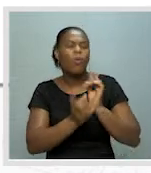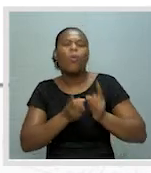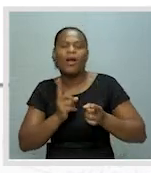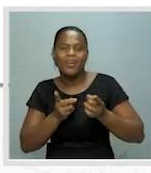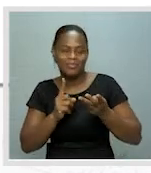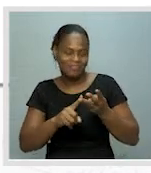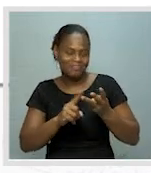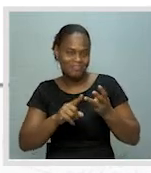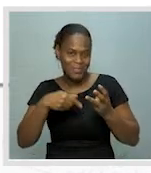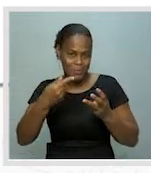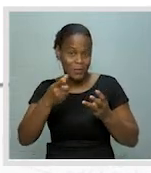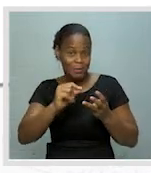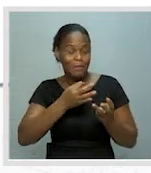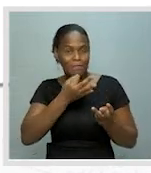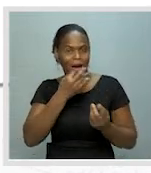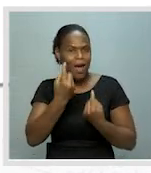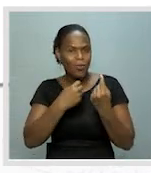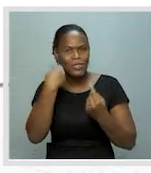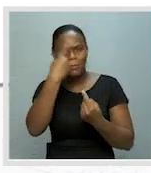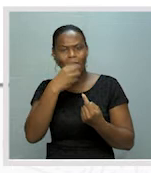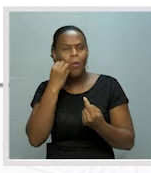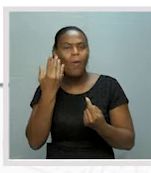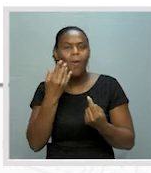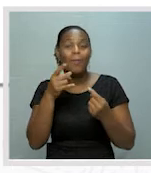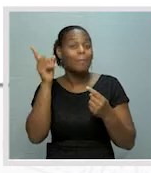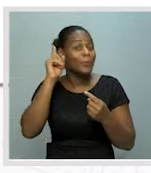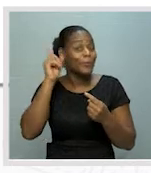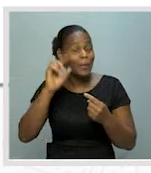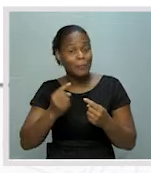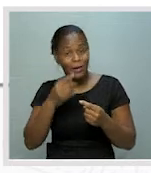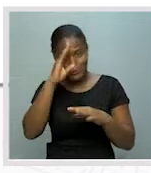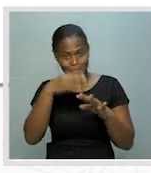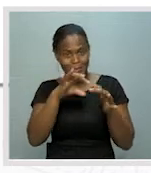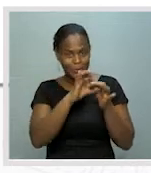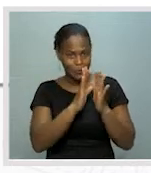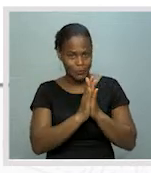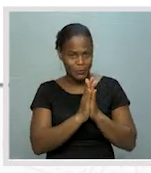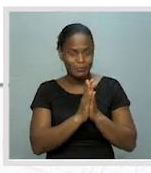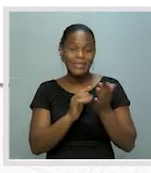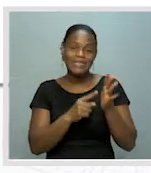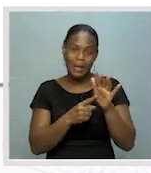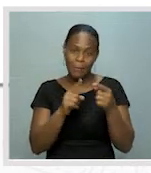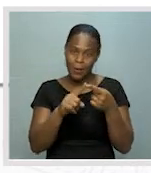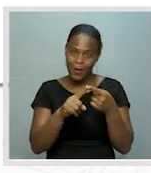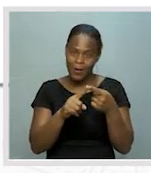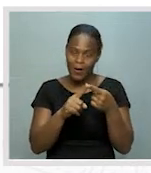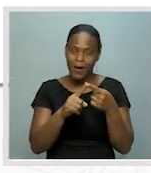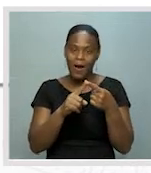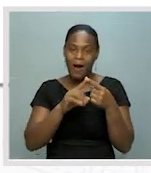religião. Além disso, falar de algumas características que são essenciais no fenômeno religioso. Por exemplo,